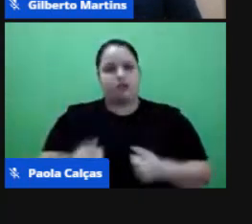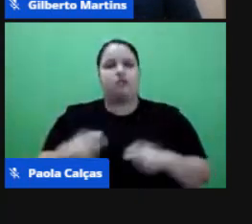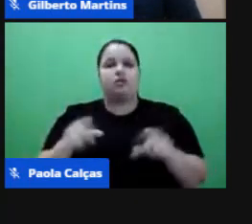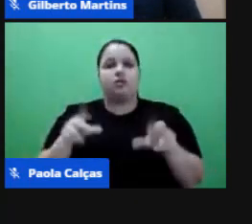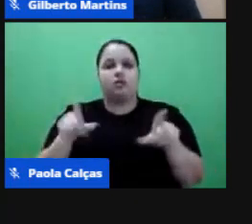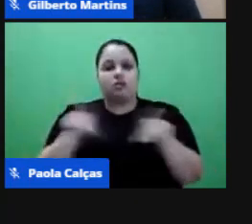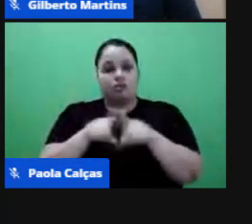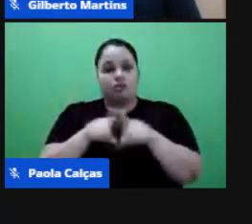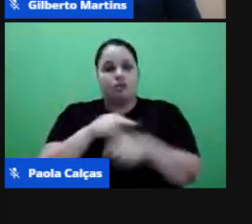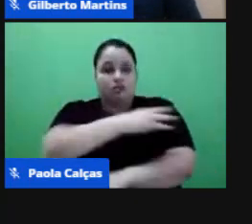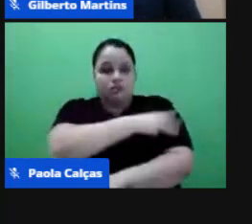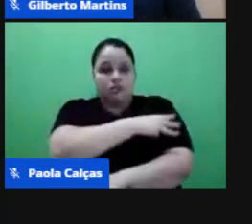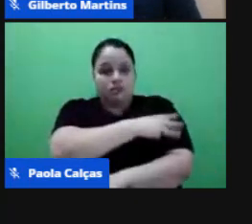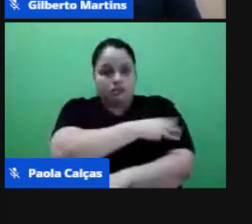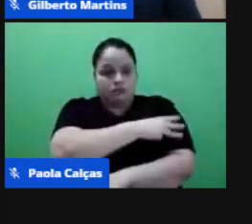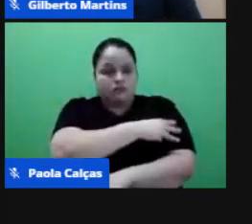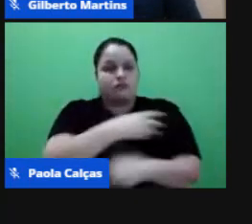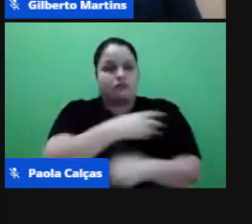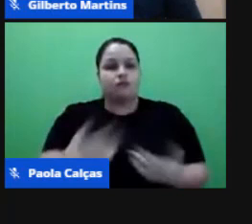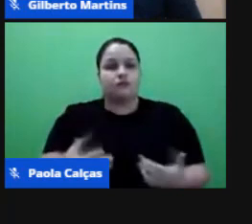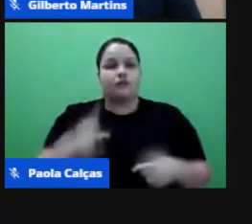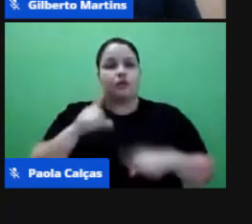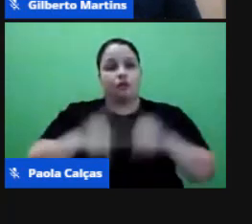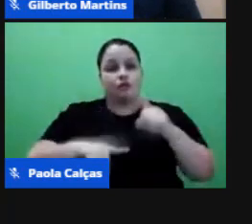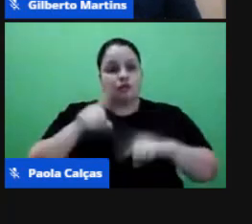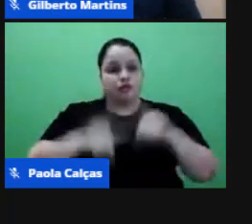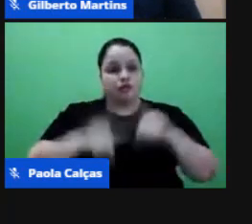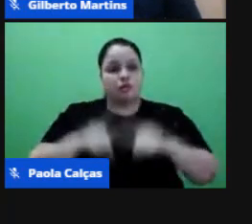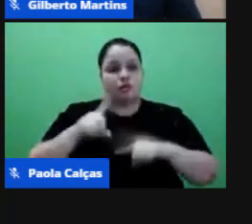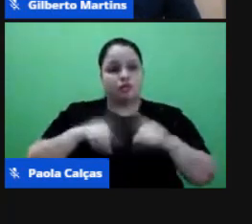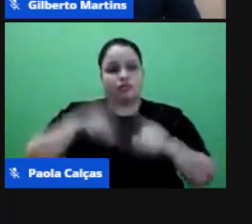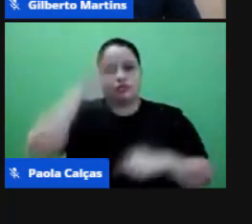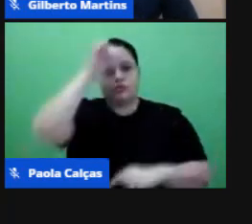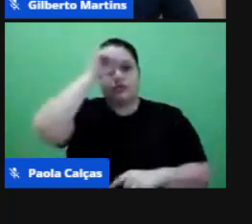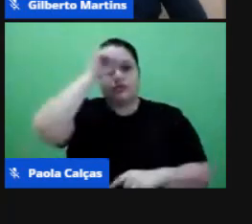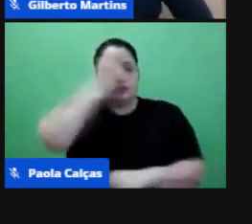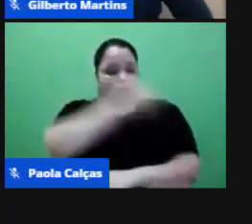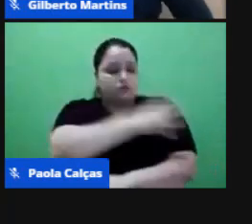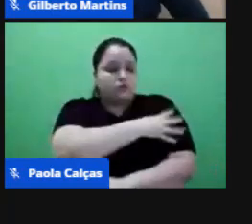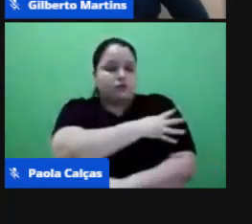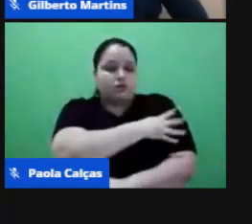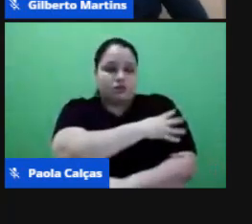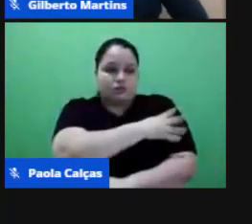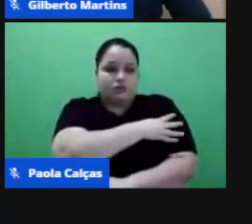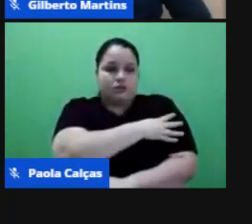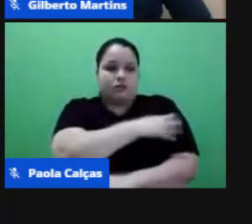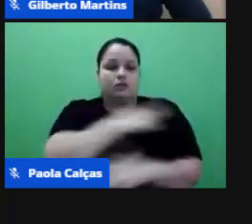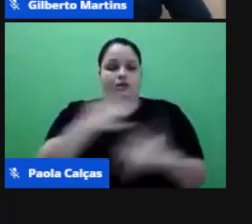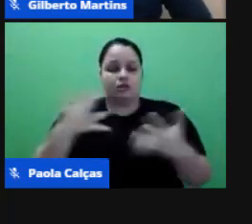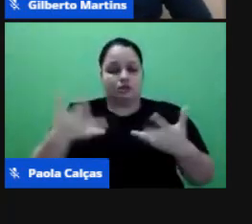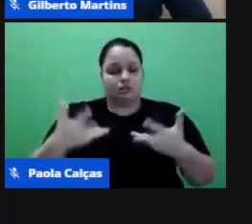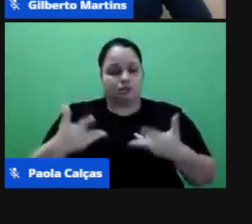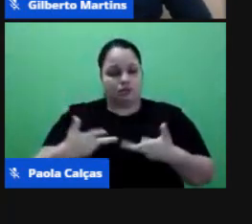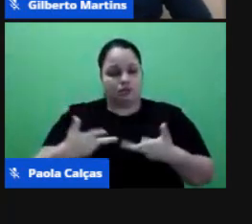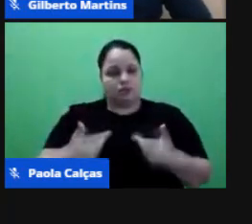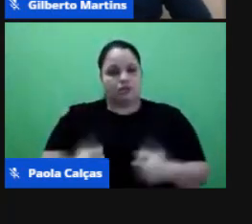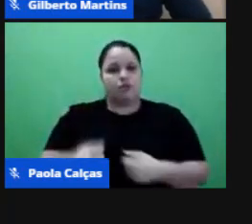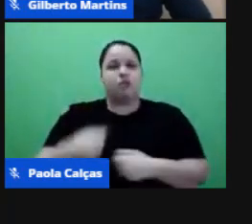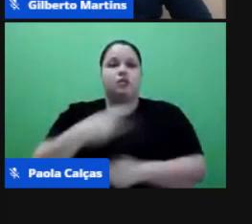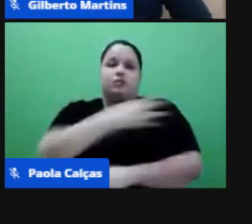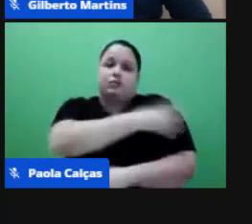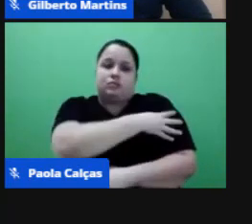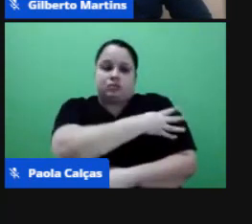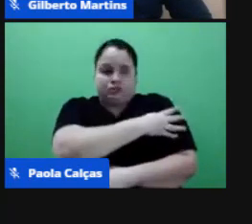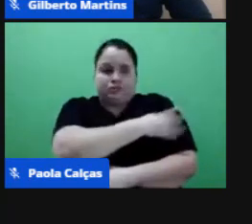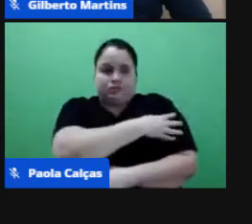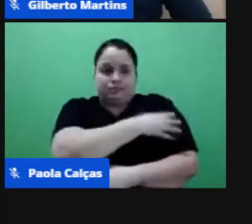ano, objetos de conhecimento do quarto ano e habilidades indicadas do quarto ano. Então,